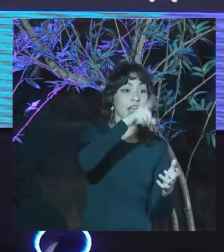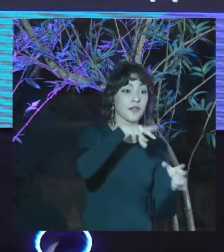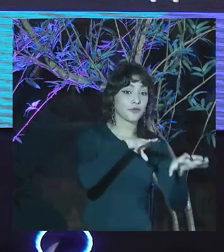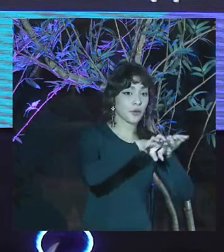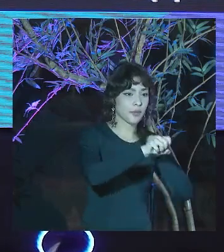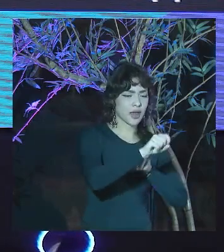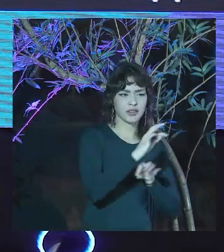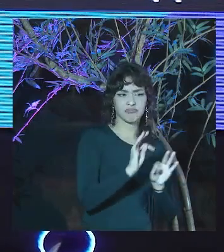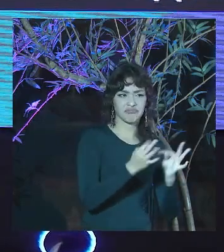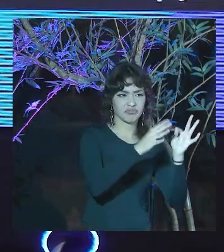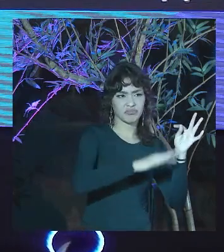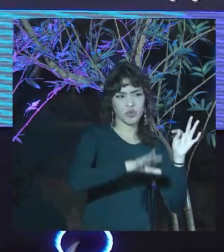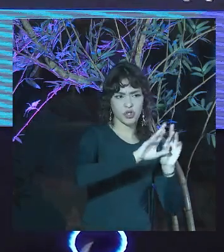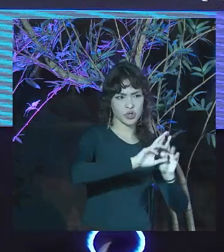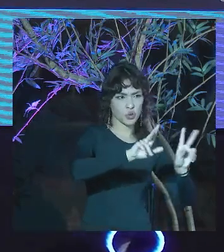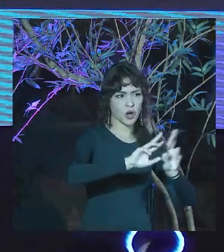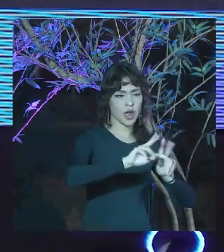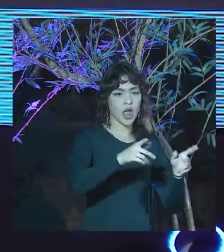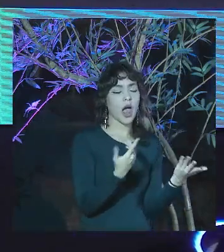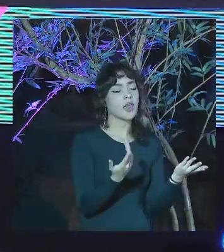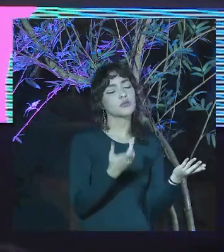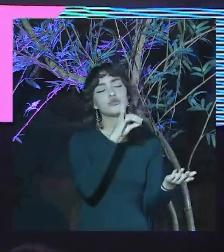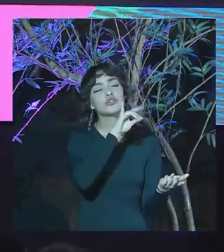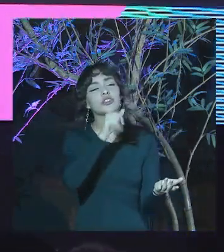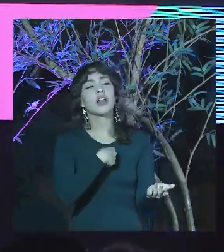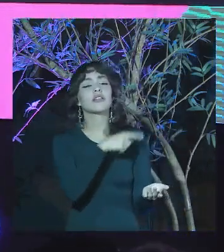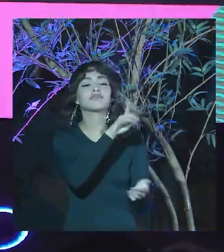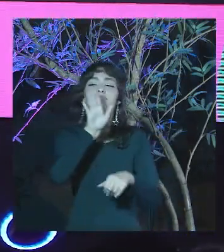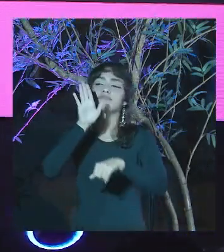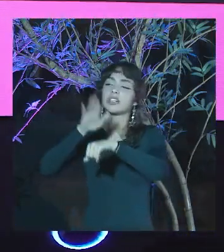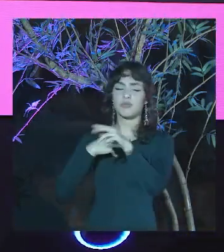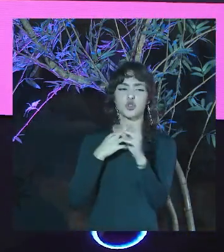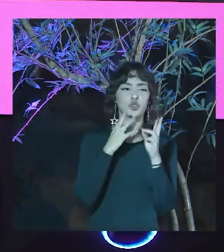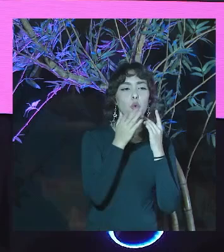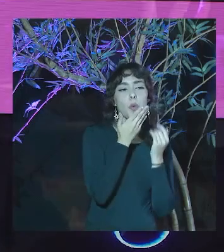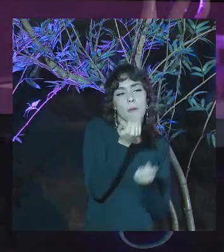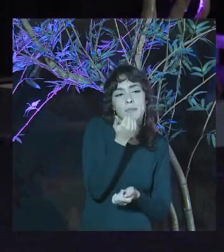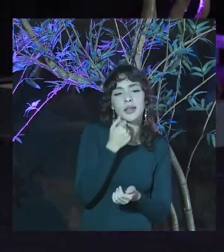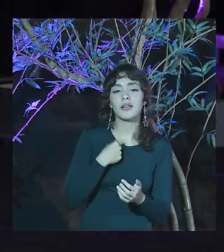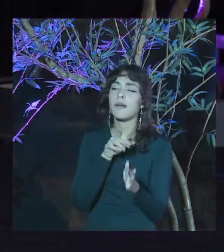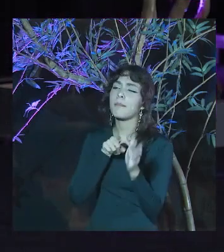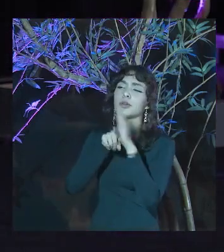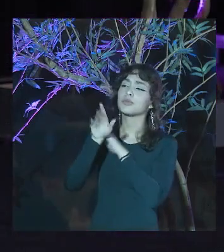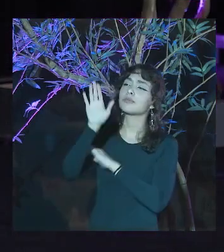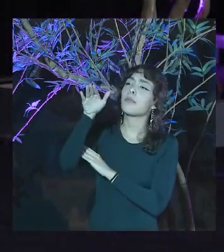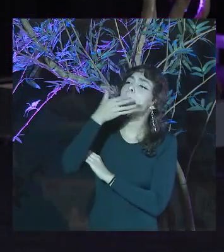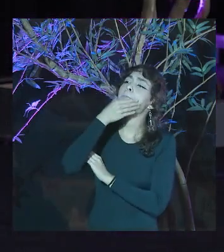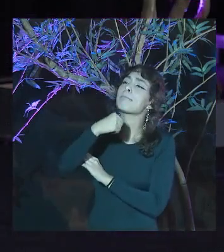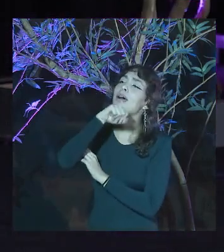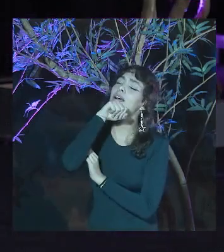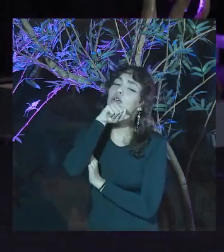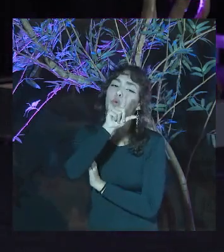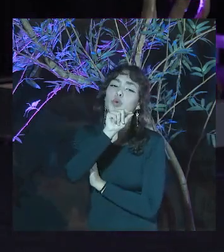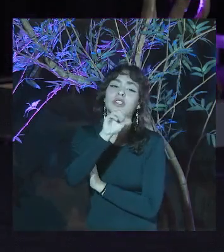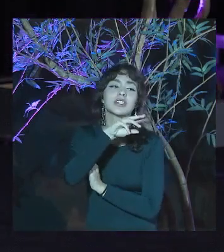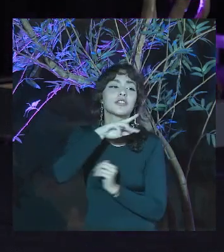tecnologia. Um dia, ela me chamou numa mesa de jantar, eu estava jantando, e ela perguntou: ô pai, o que é Big Data? Eu fiquei